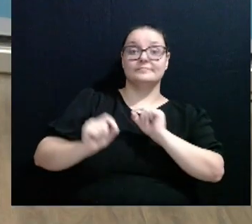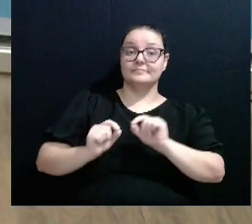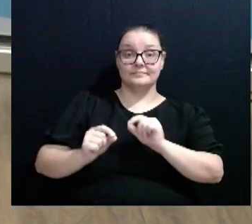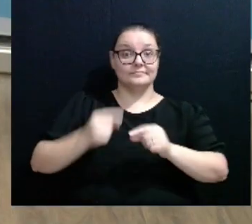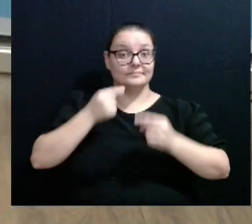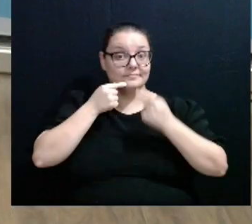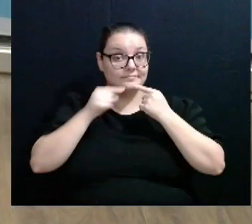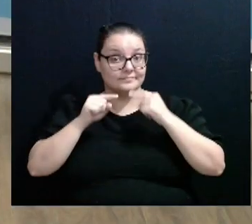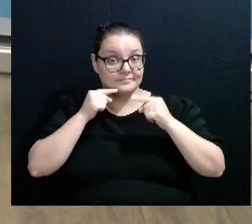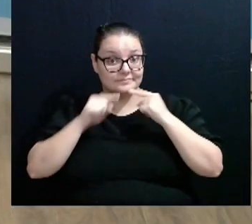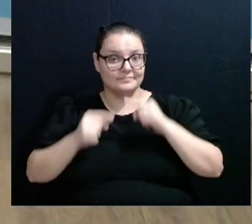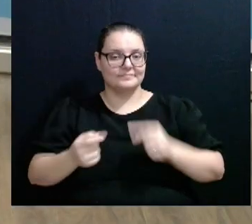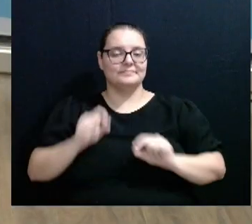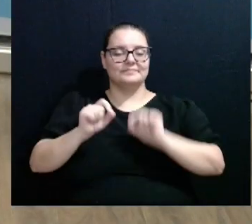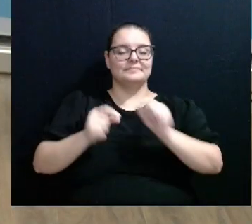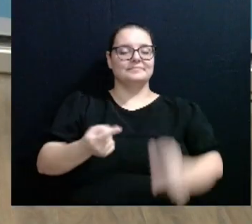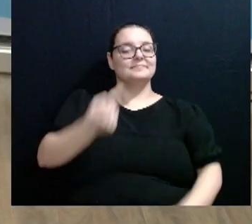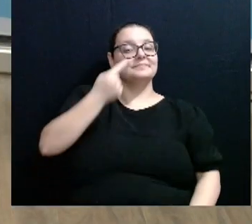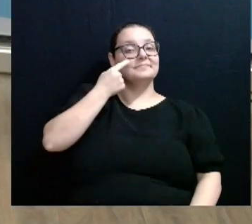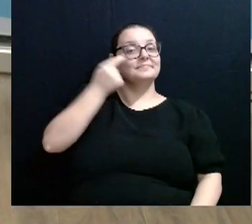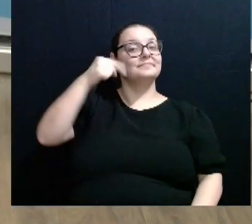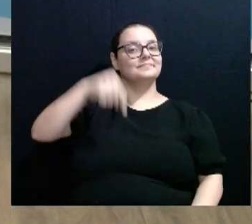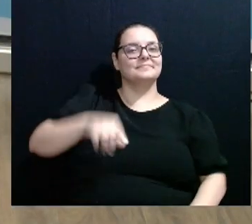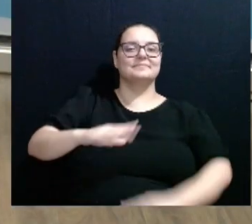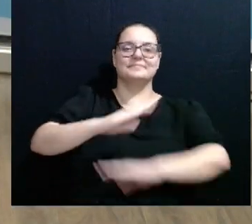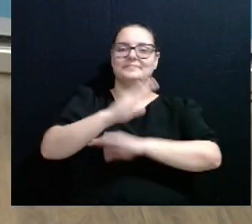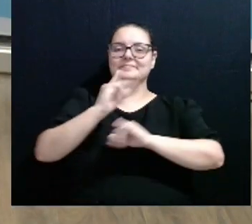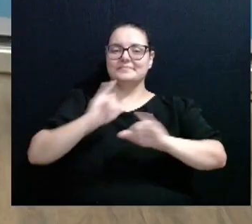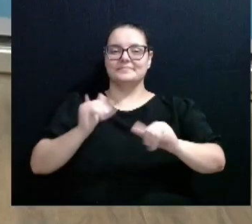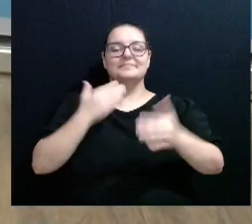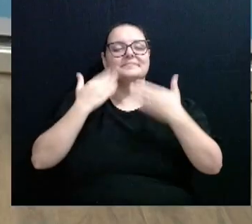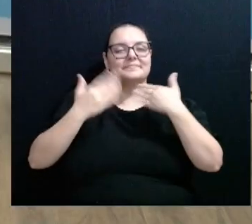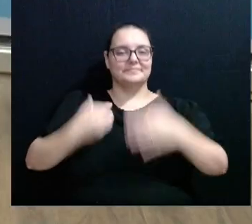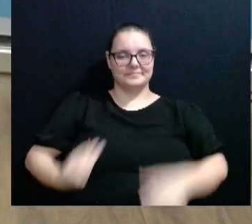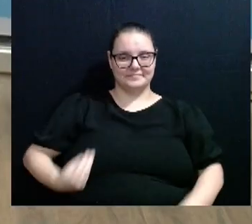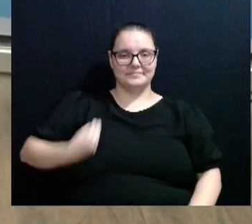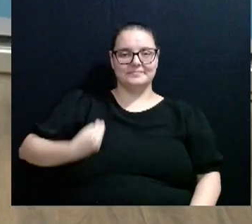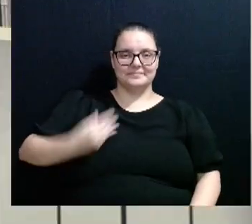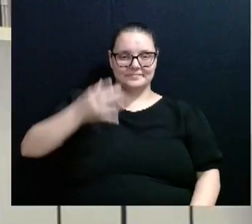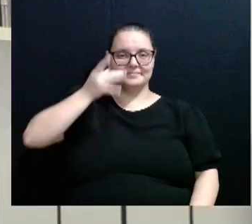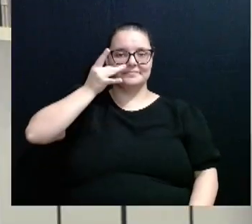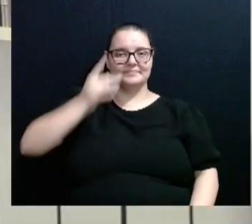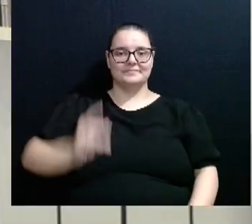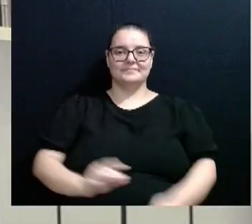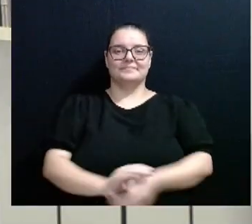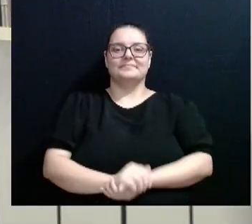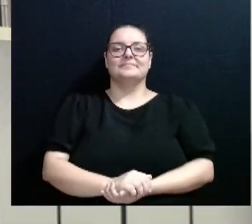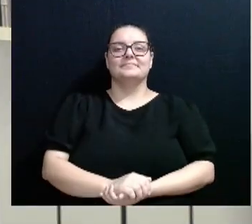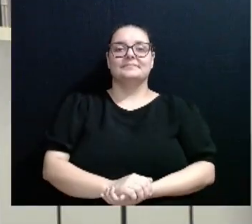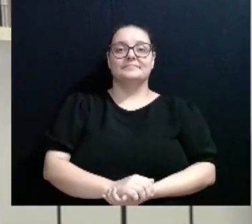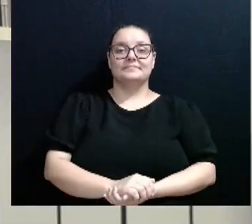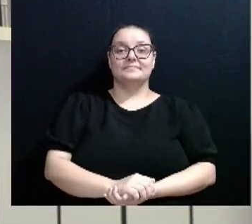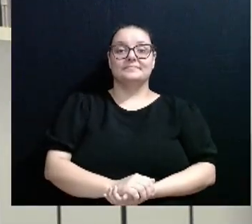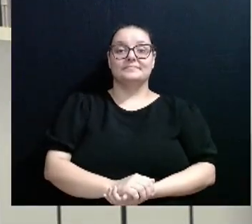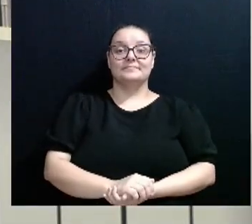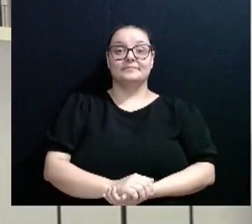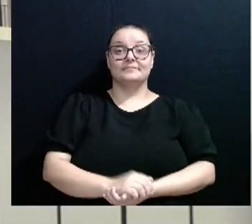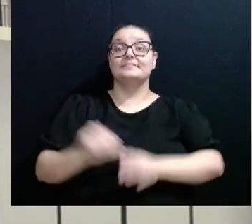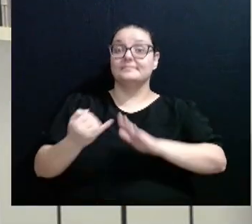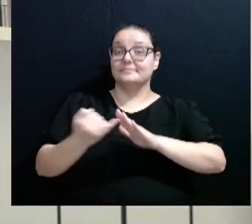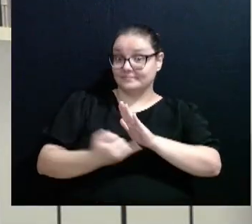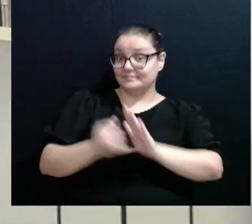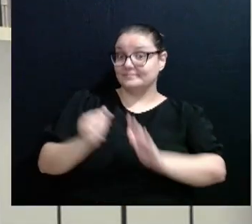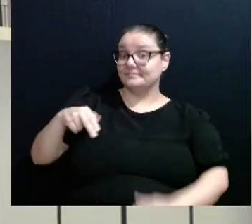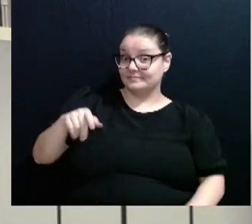construtiva, o que você quer assistir aqui no nosso telejornal, que a gente conversa ao vivo. O Instituto Anelo, que